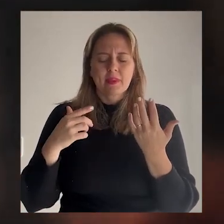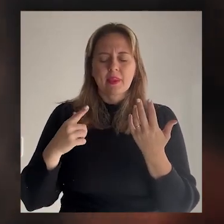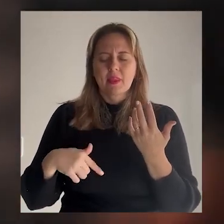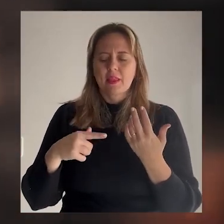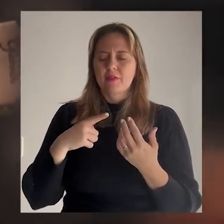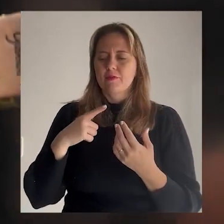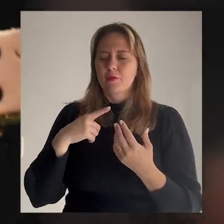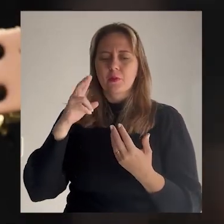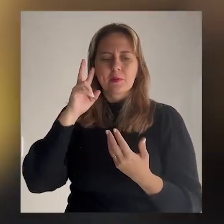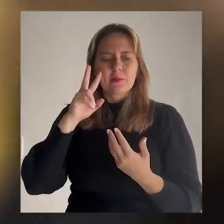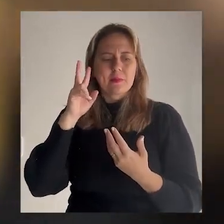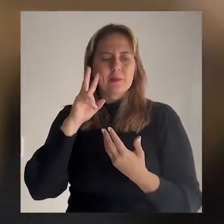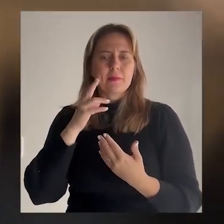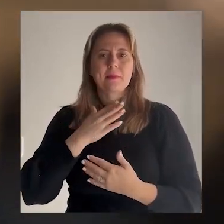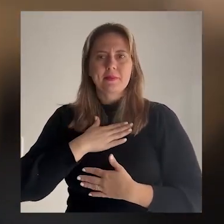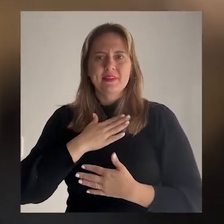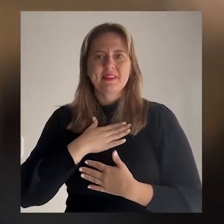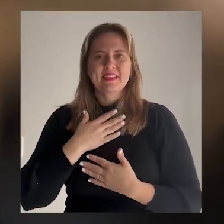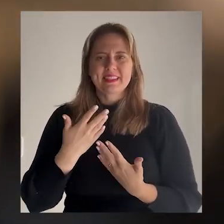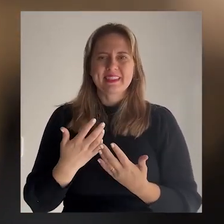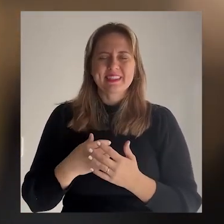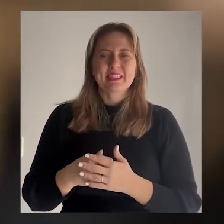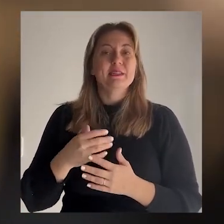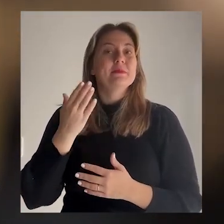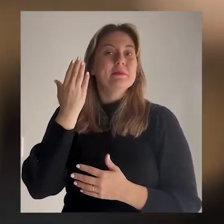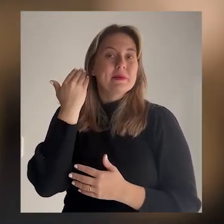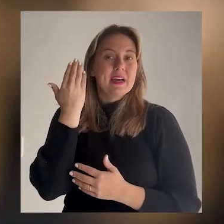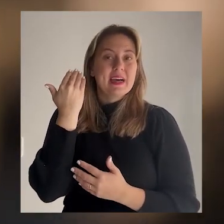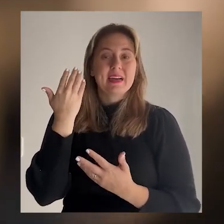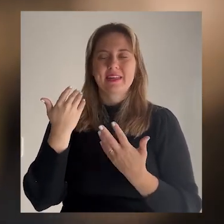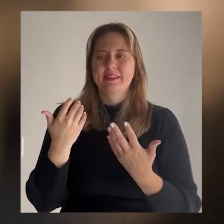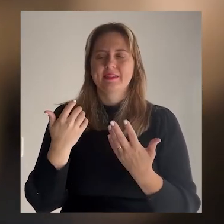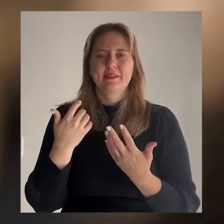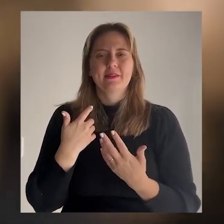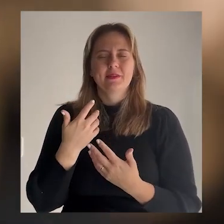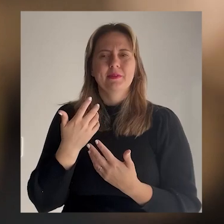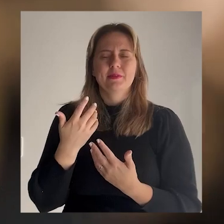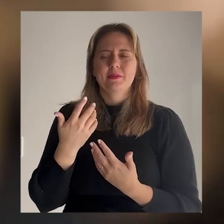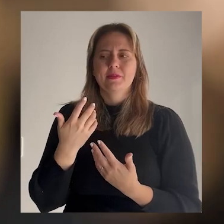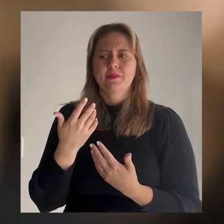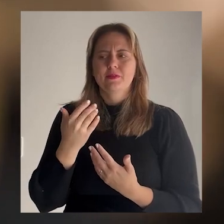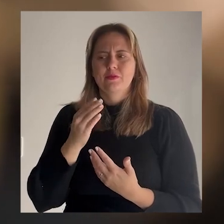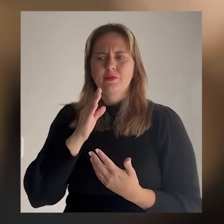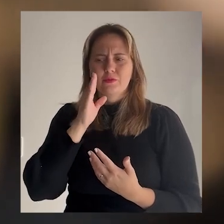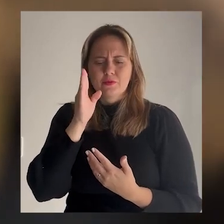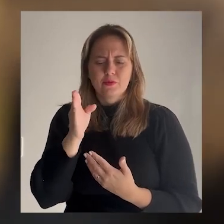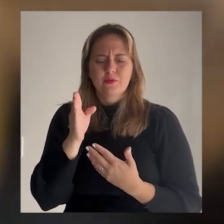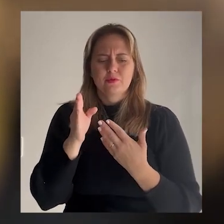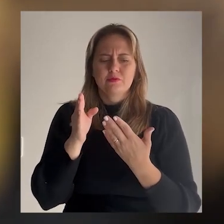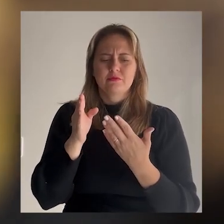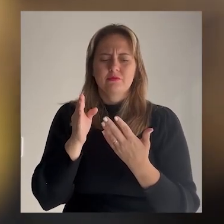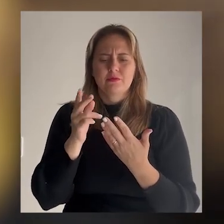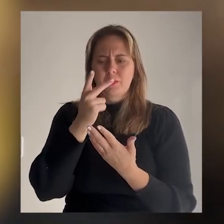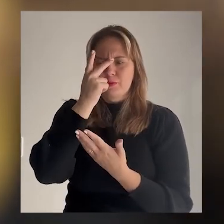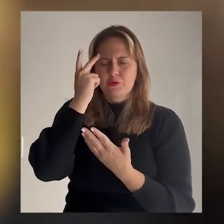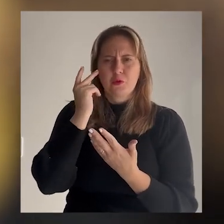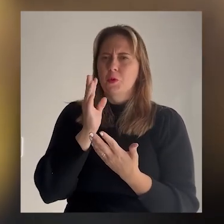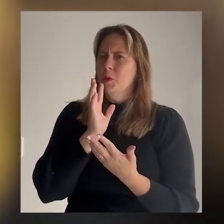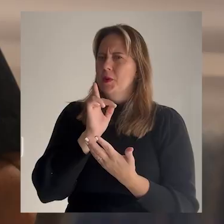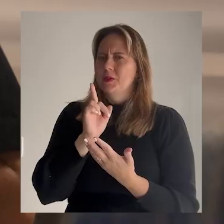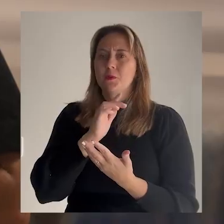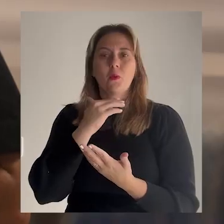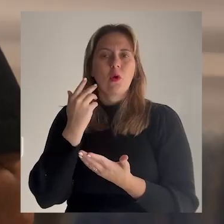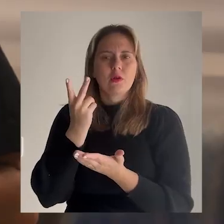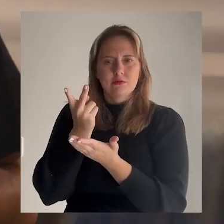de uma lembrança minha. Quando eu era menor, eu estava no velório de uma pessoa que não era